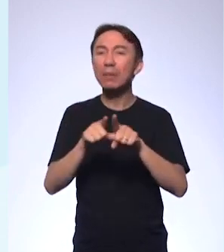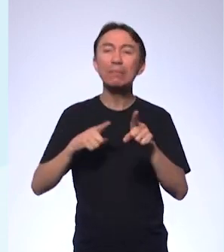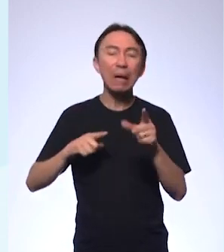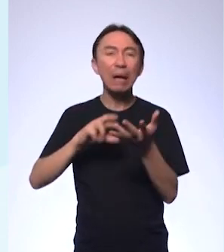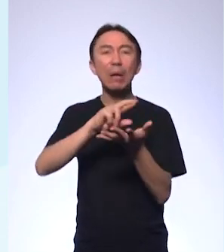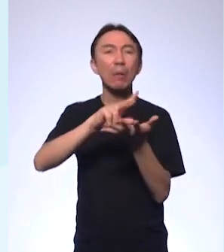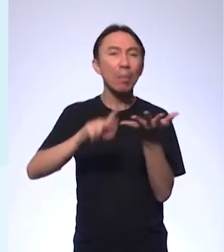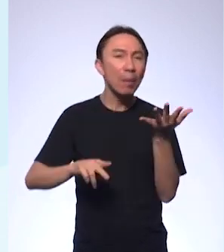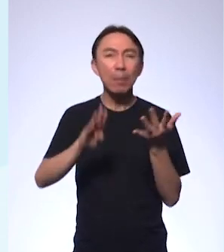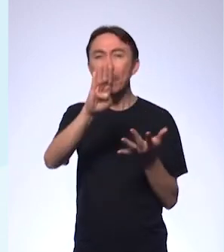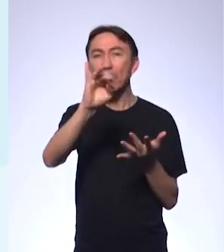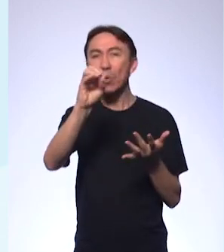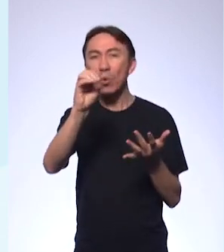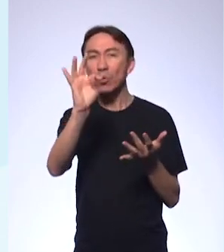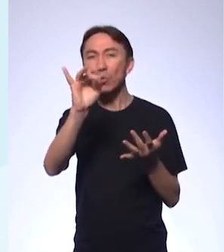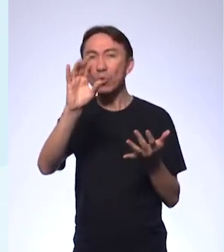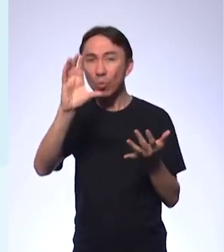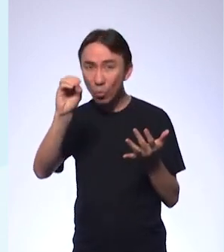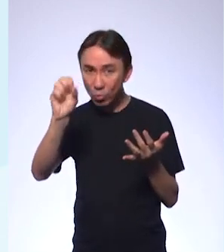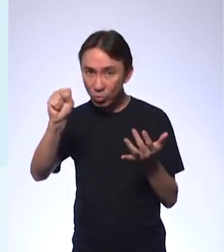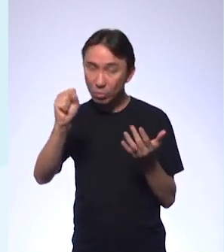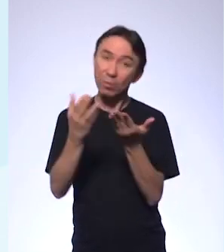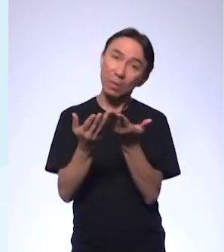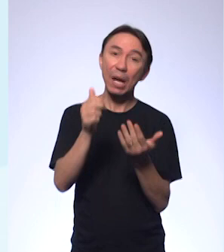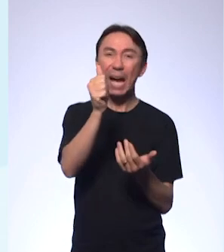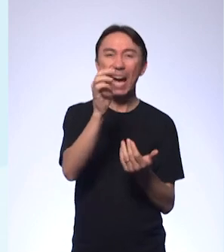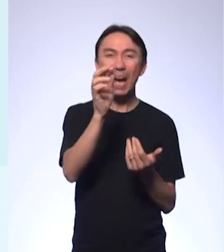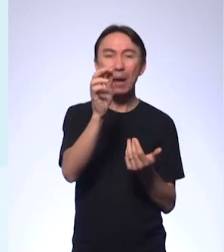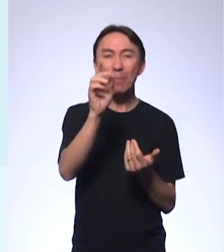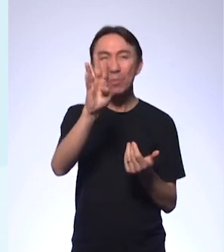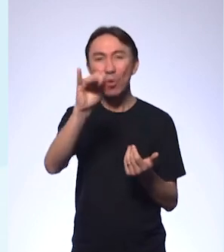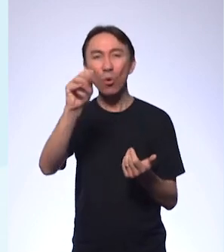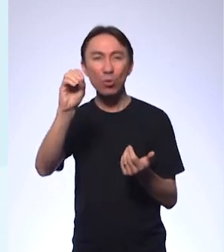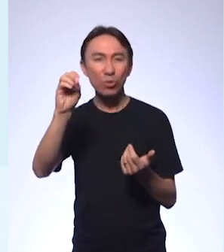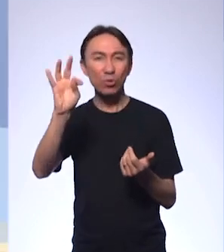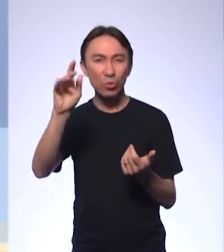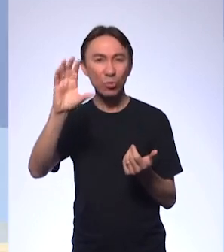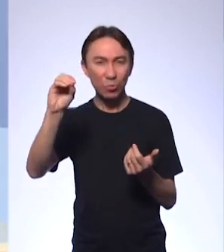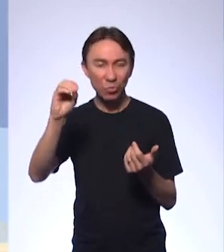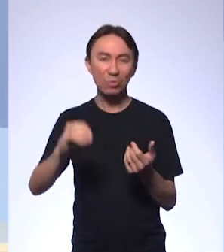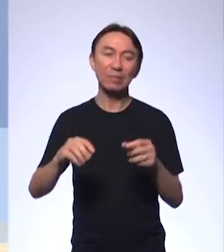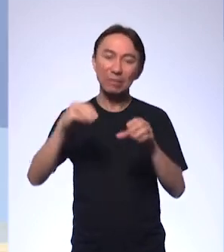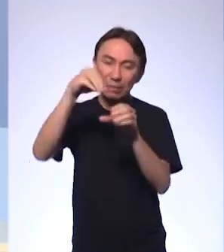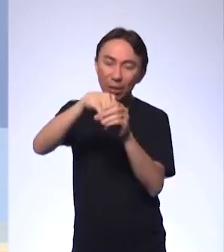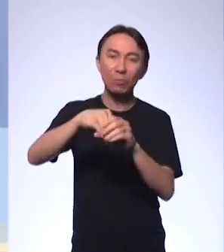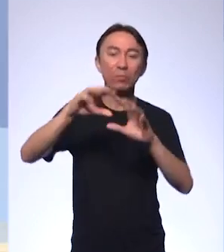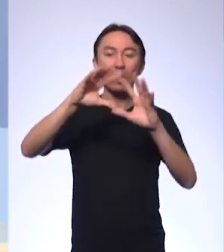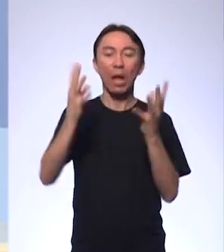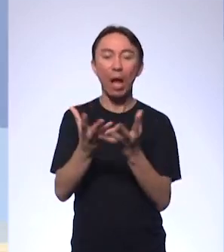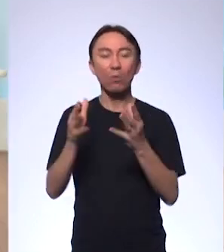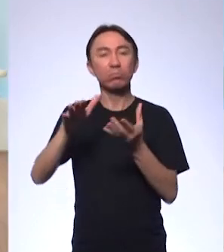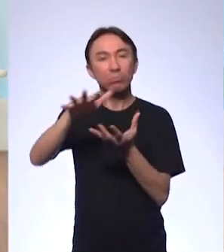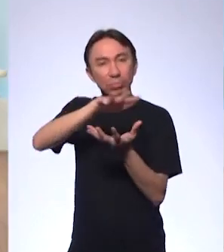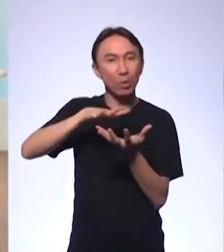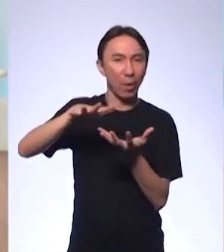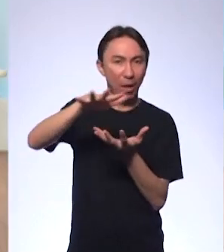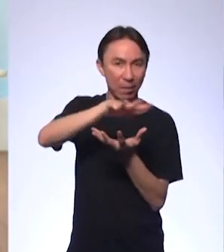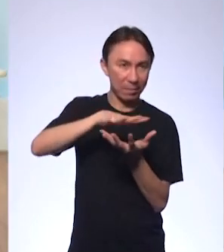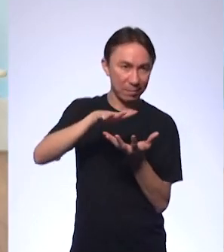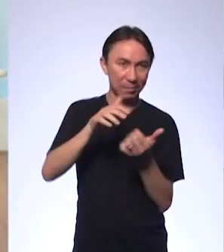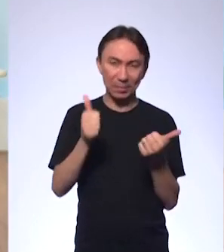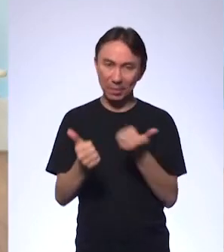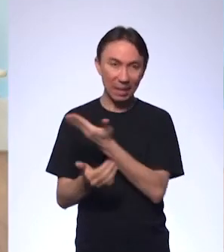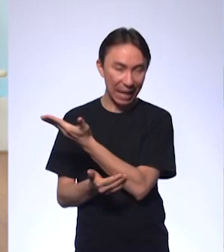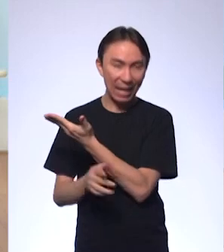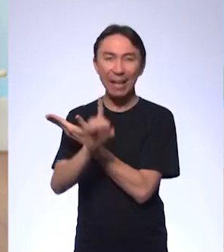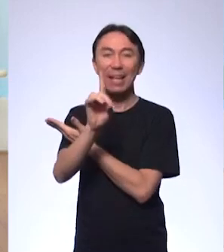e abióticos em um ecossistema. E quem vai detalhar um pouquinho mais o conteúdo para a gente é a professora Dani. Boa tarde, professora. Boa tarde,